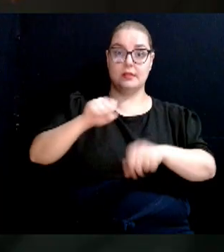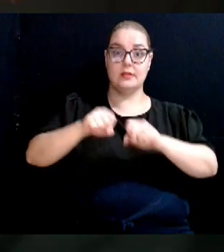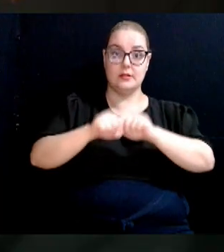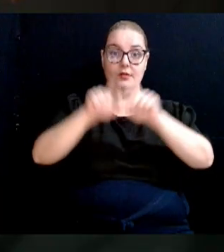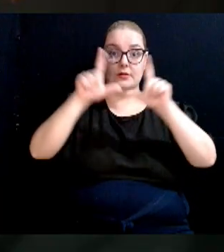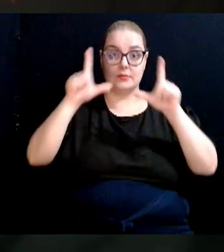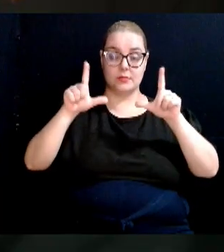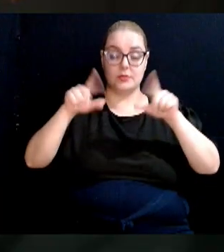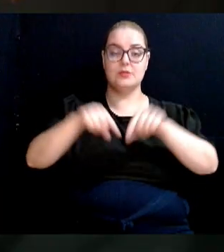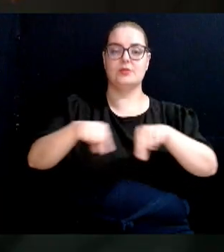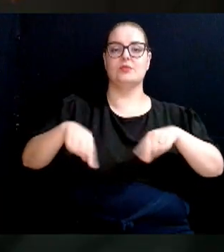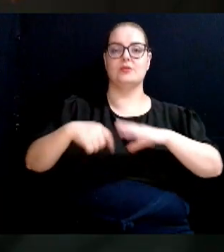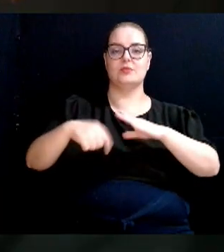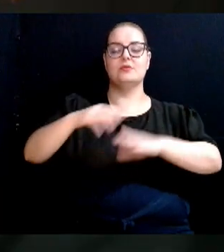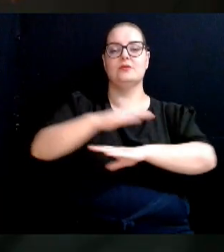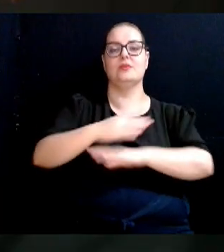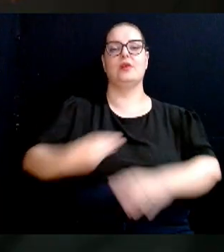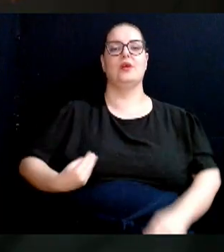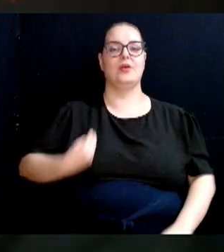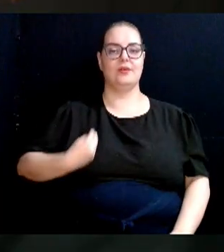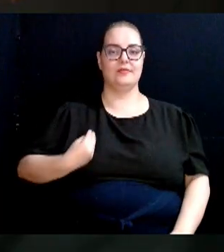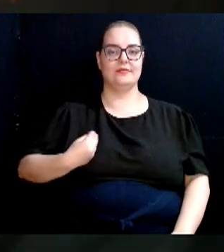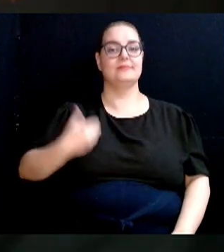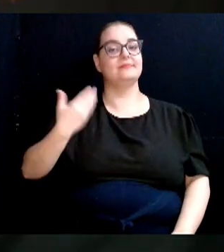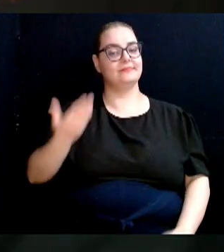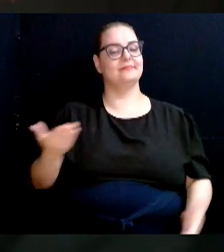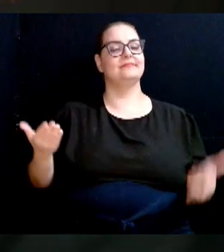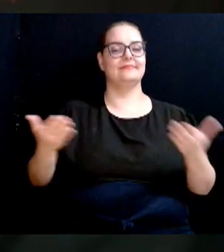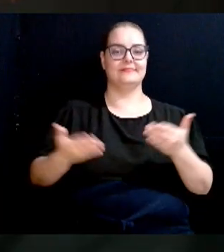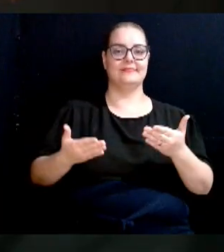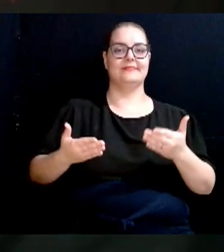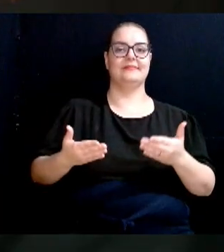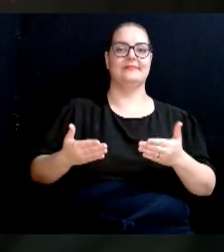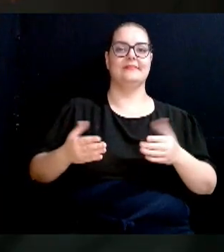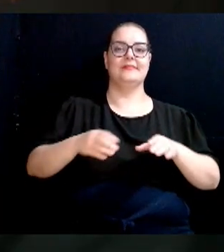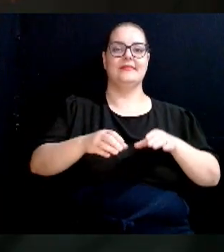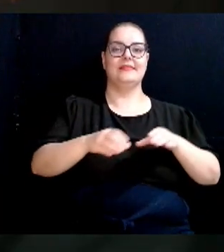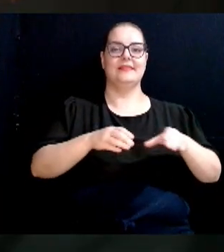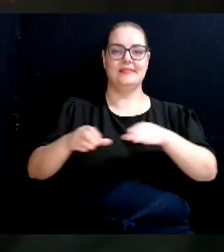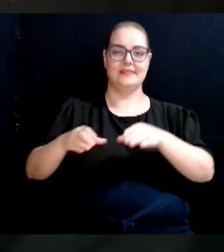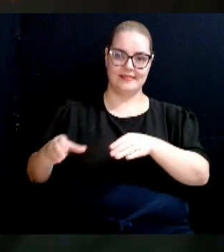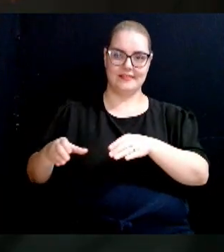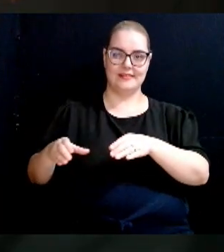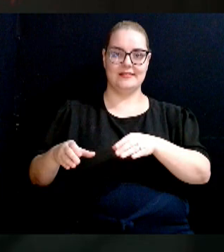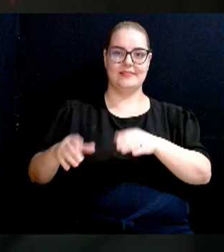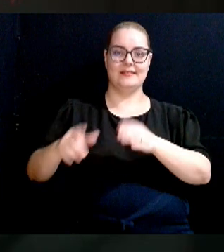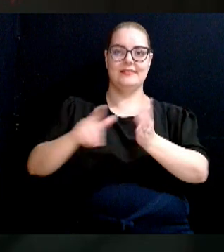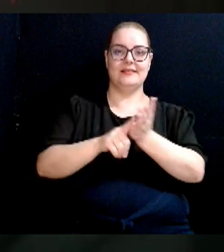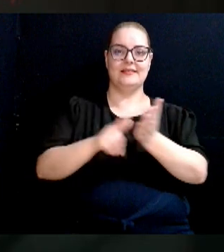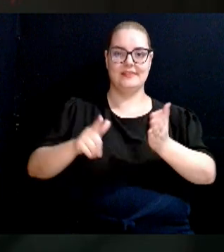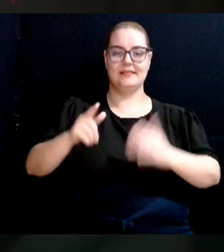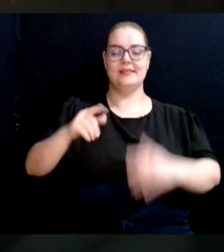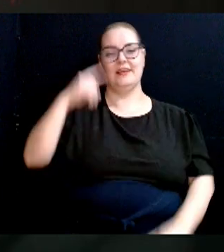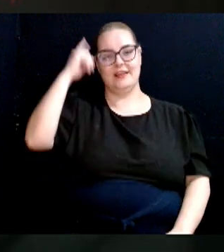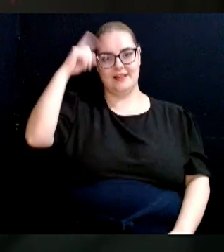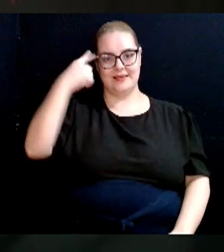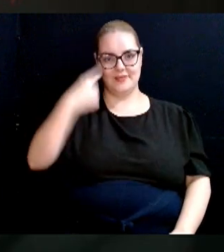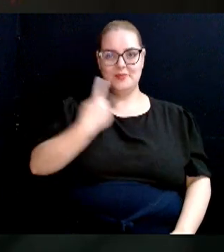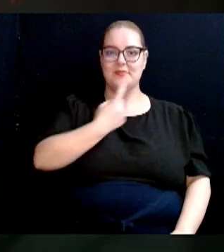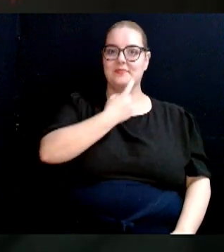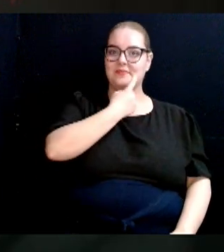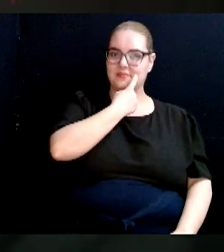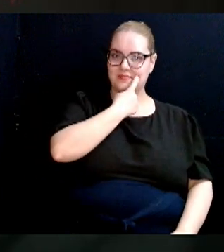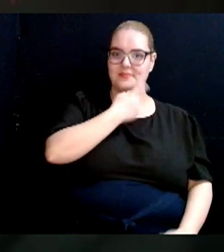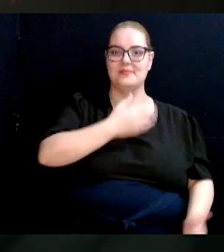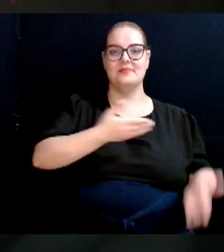Câmara ao vivo e dessa vez com a nossa coordenadora de jornalismo, Mirna Abreu, apresentando para você